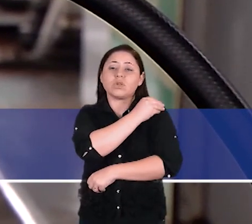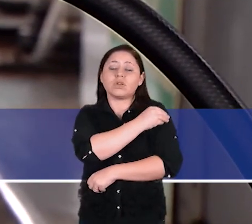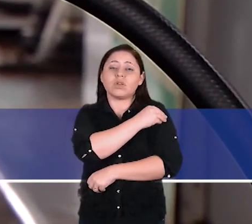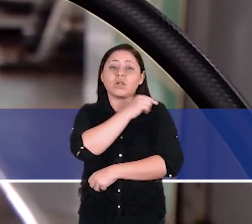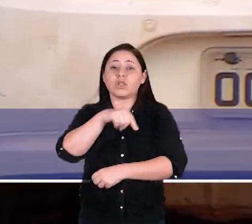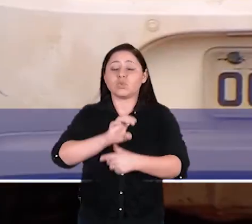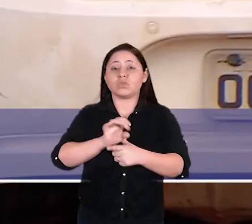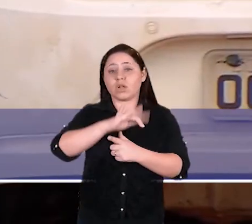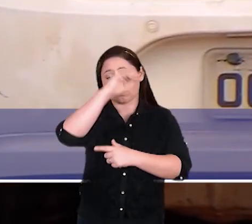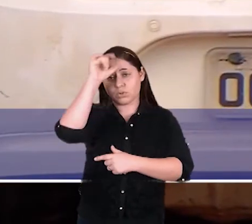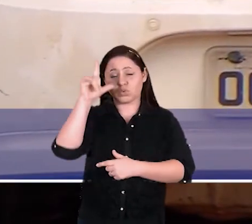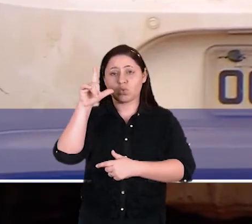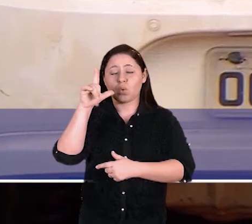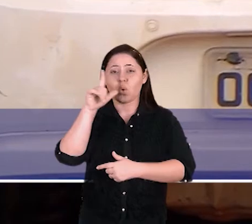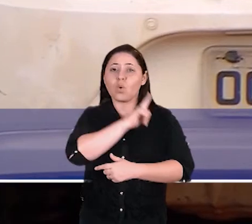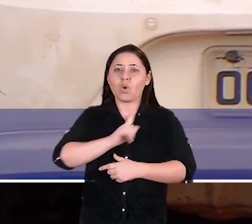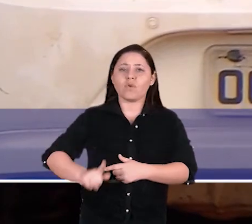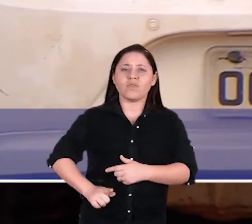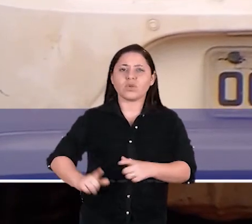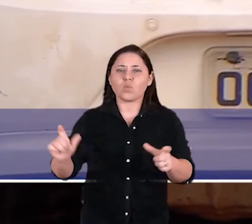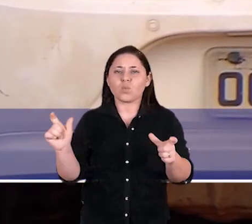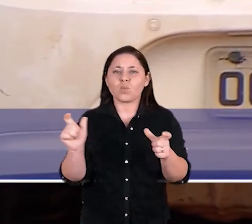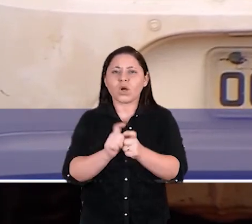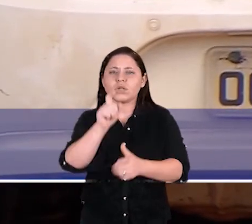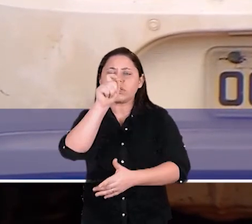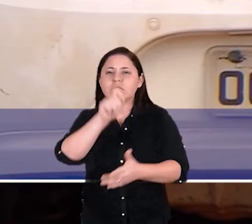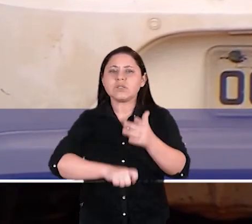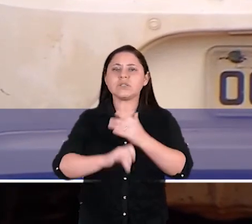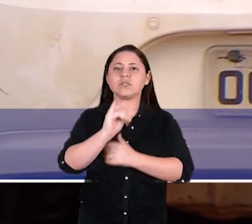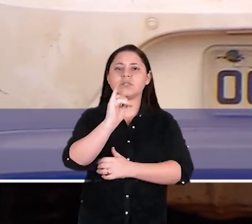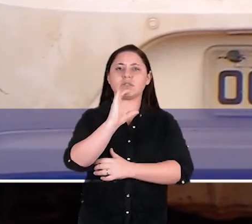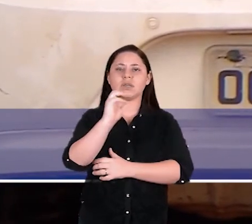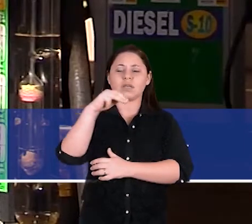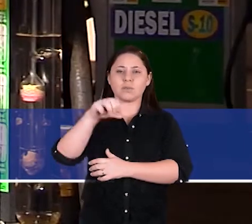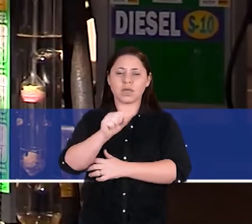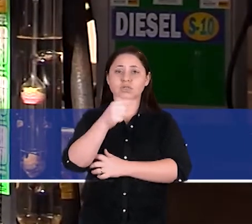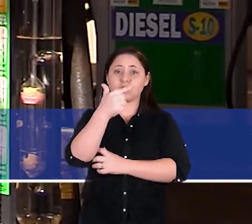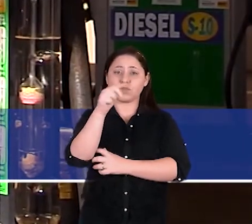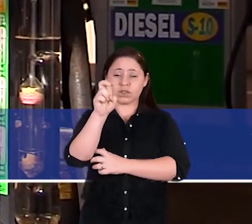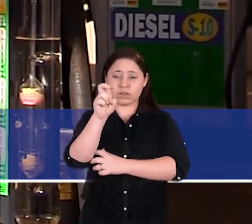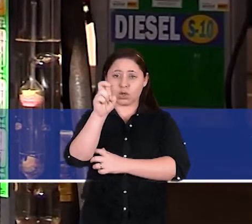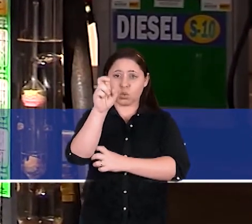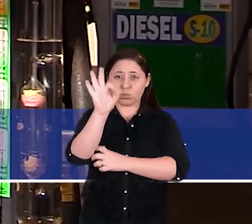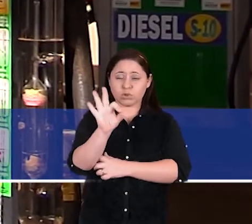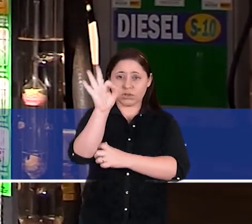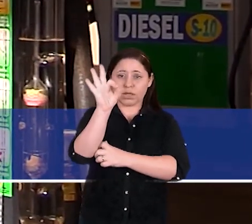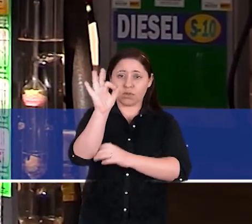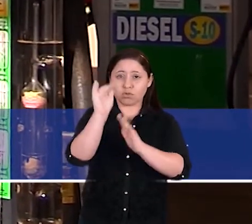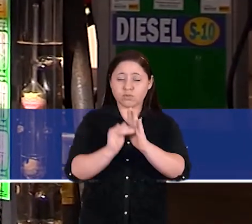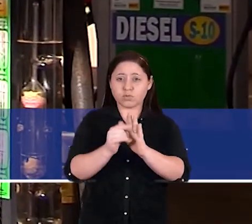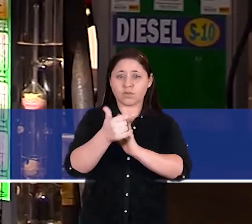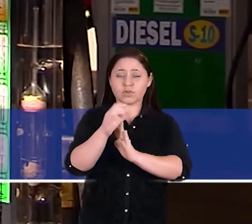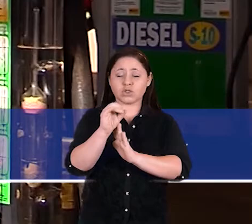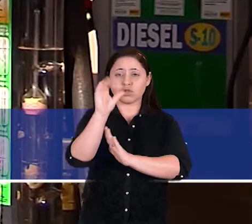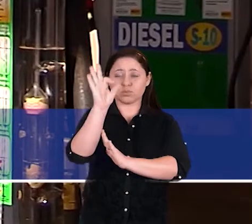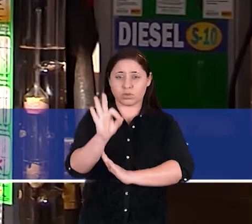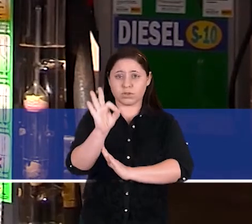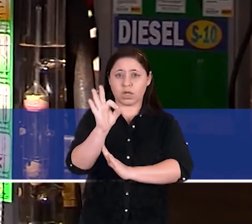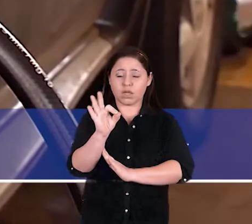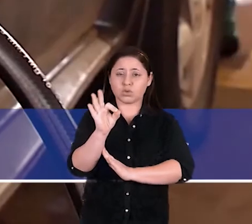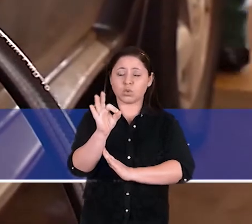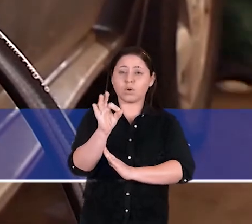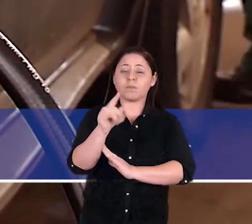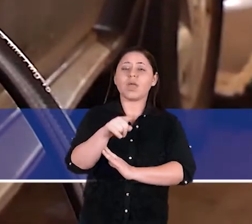Mato Grosso do Sul, o governo do estado decidiu reduzir a alíquota de ICMS de 25% para 20% sobre o